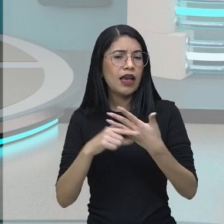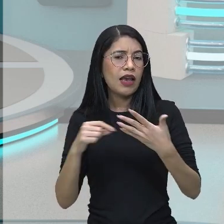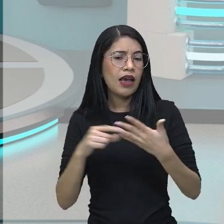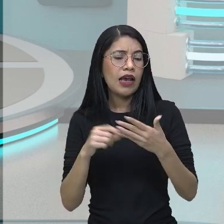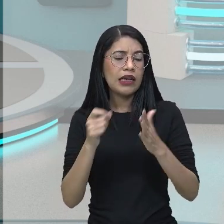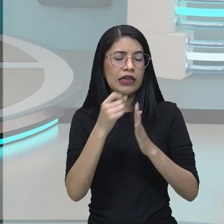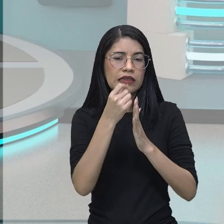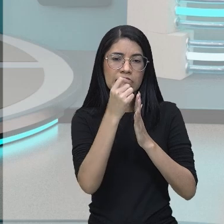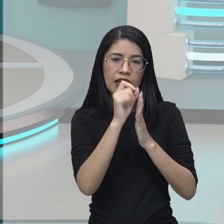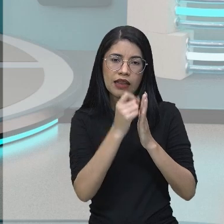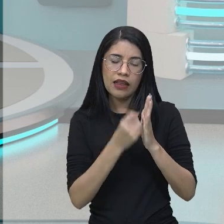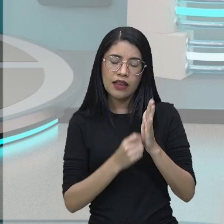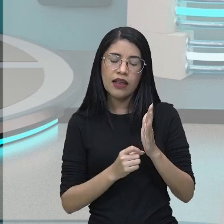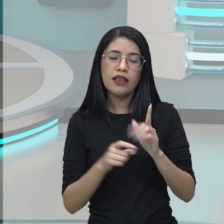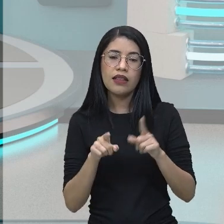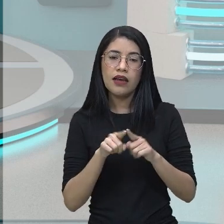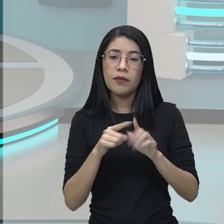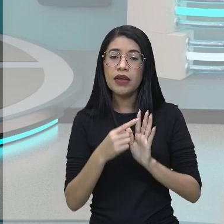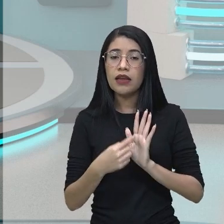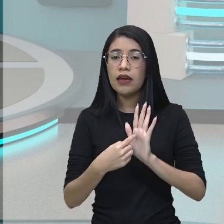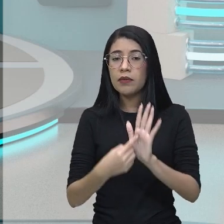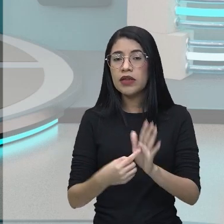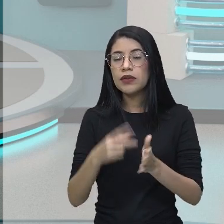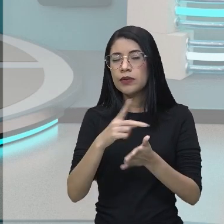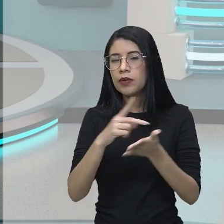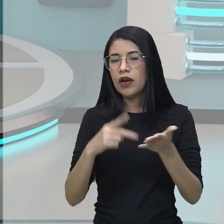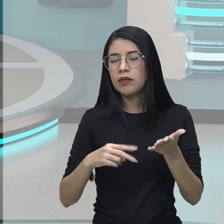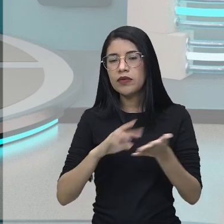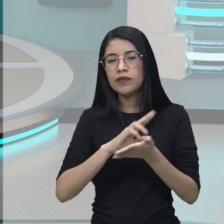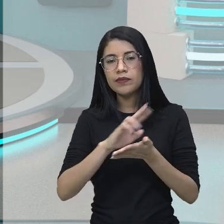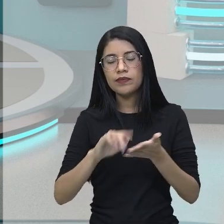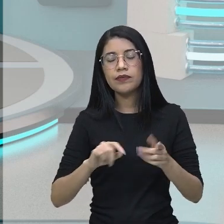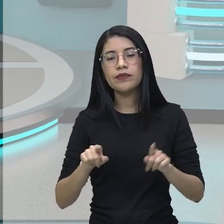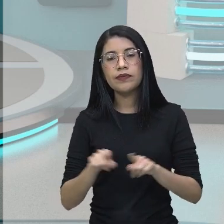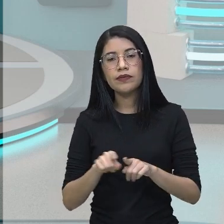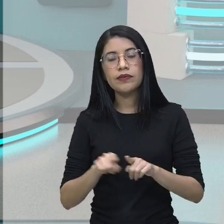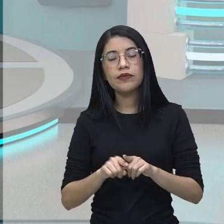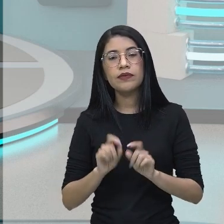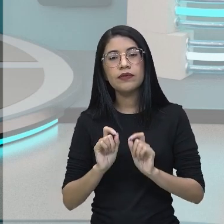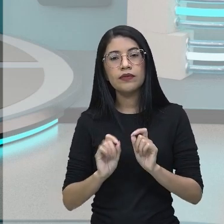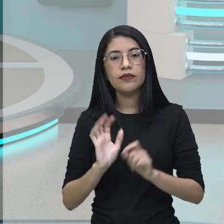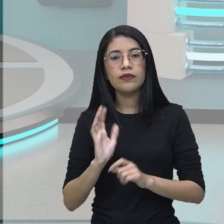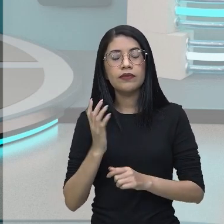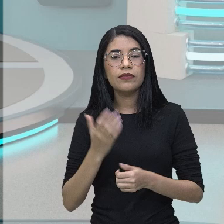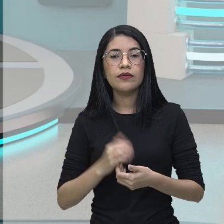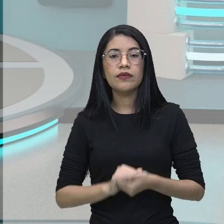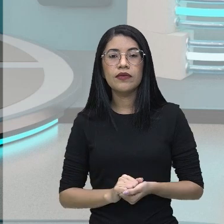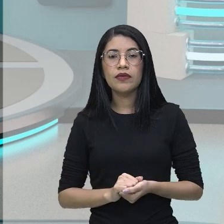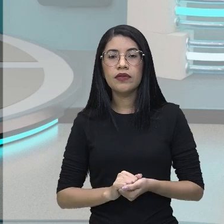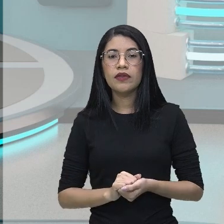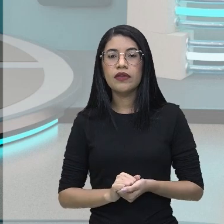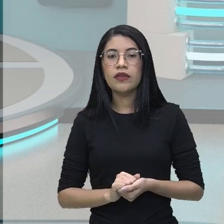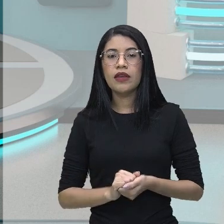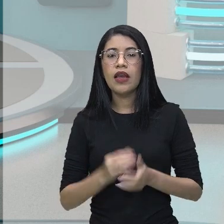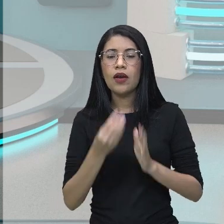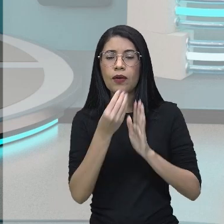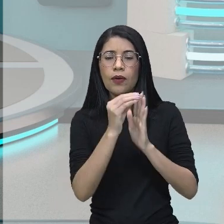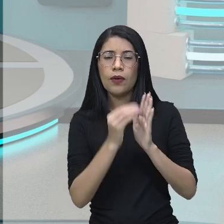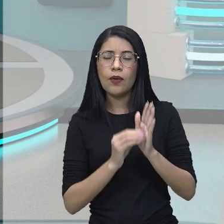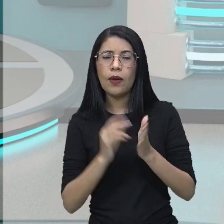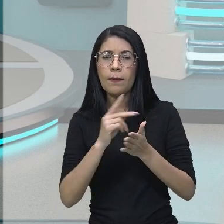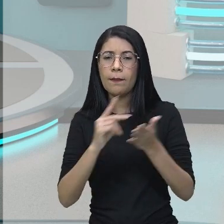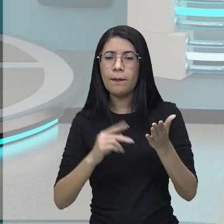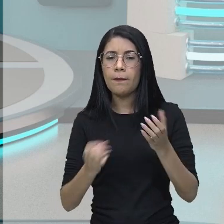escreveu e a forma como ele apresentou os seus poemas e Claro aí trazendo toda essa riqueza toda essa produção